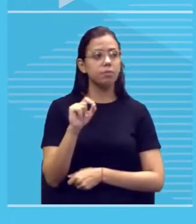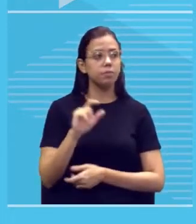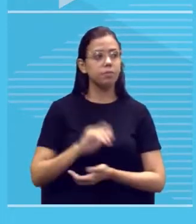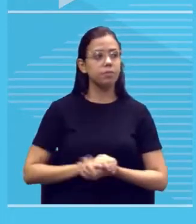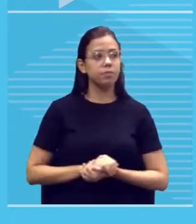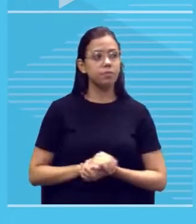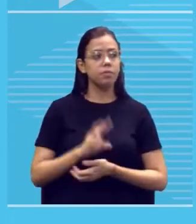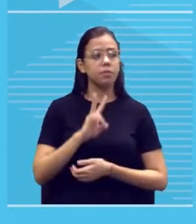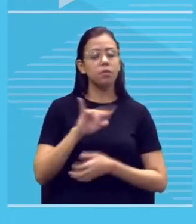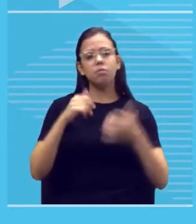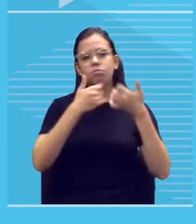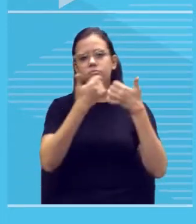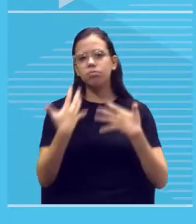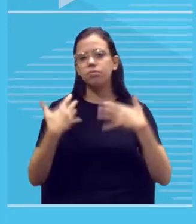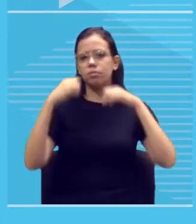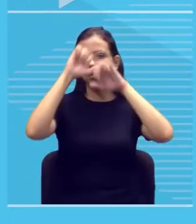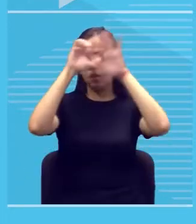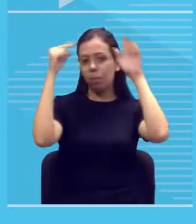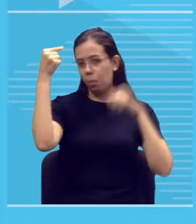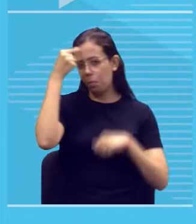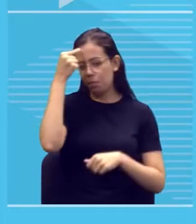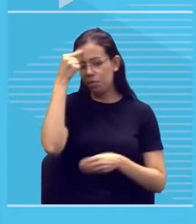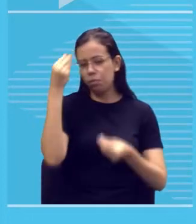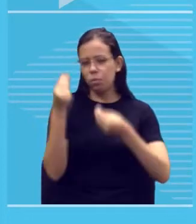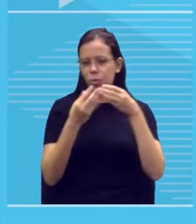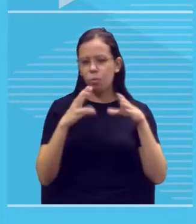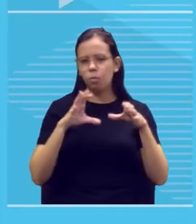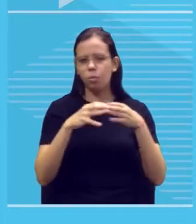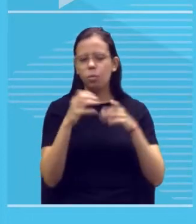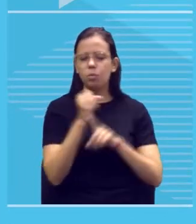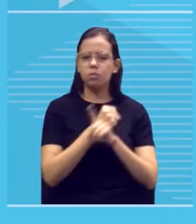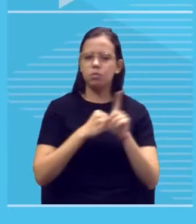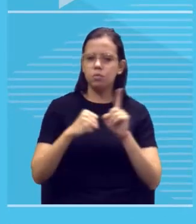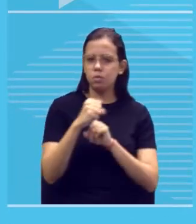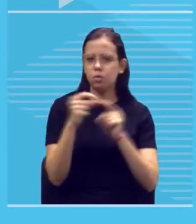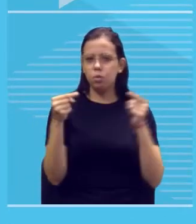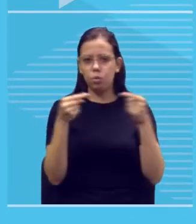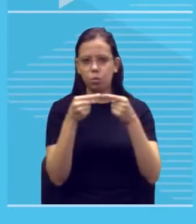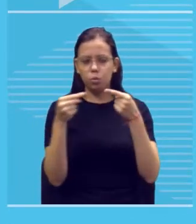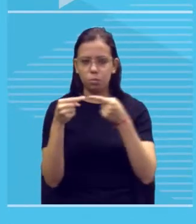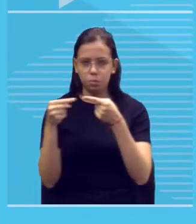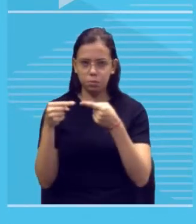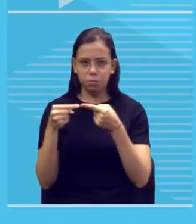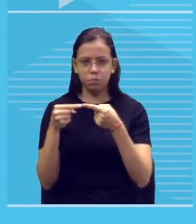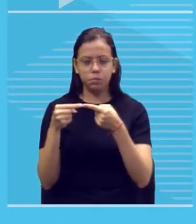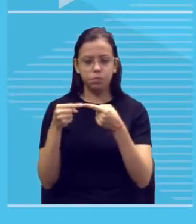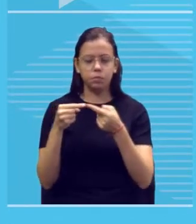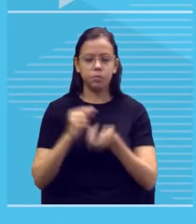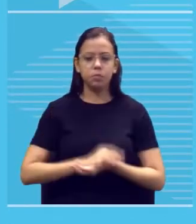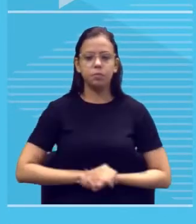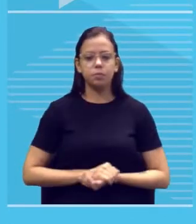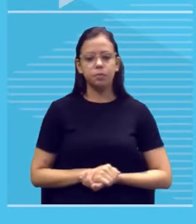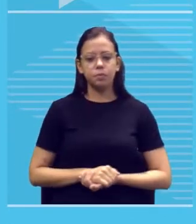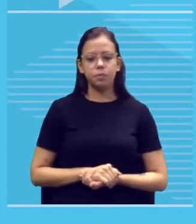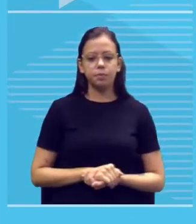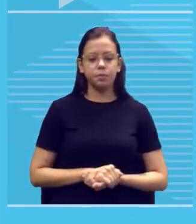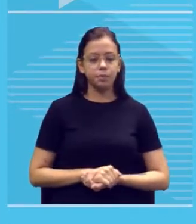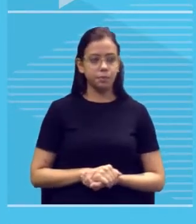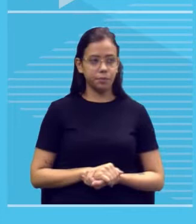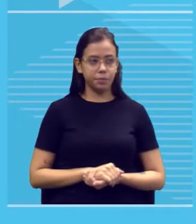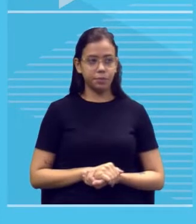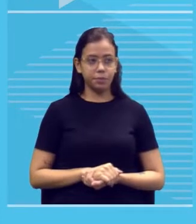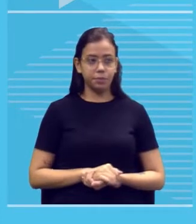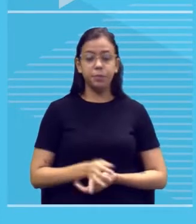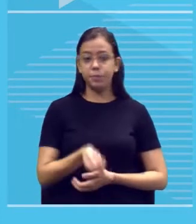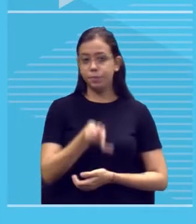clareando o pensamento das pessoas sobre que parte da sociedade elas fazem OK aí na peça o